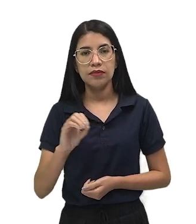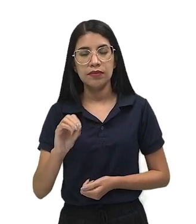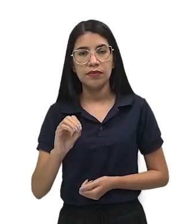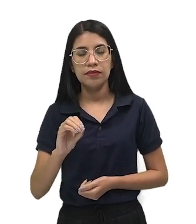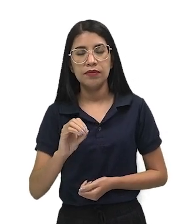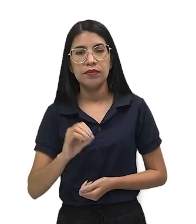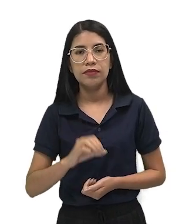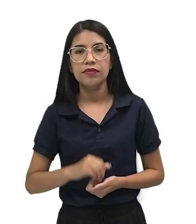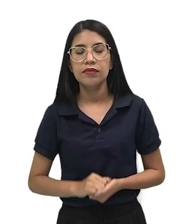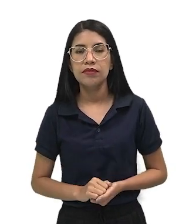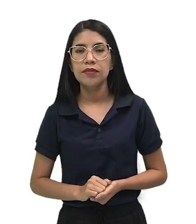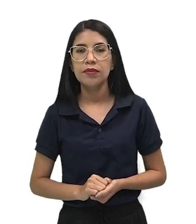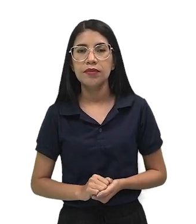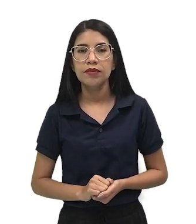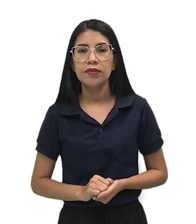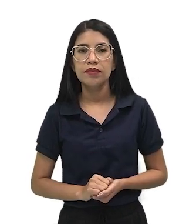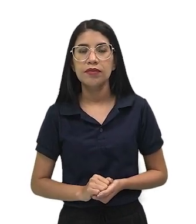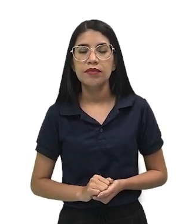1980,